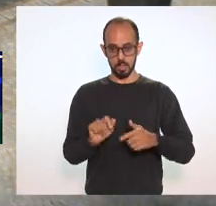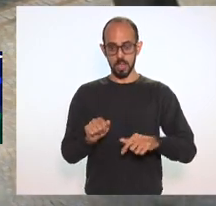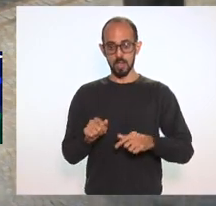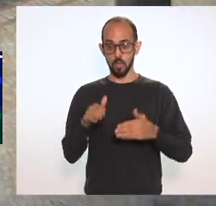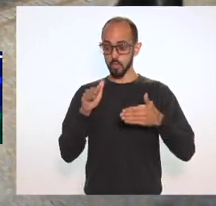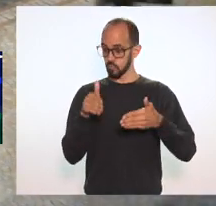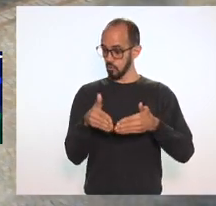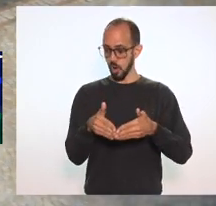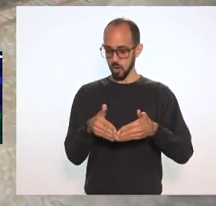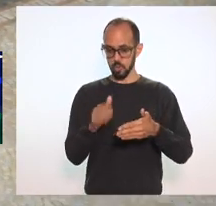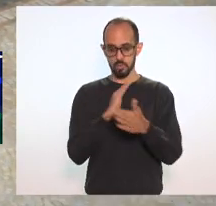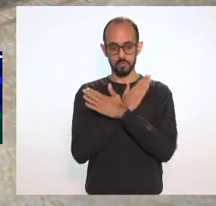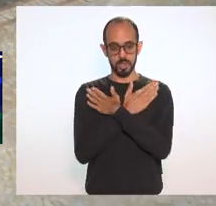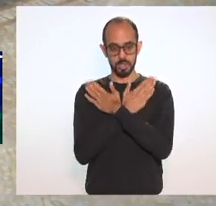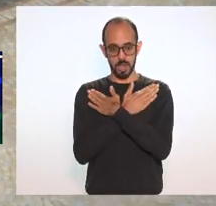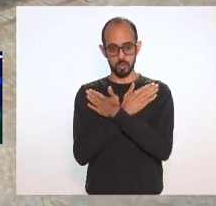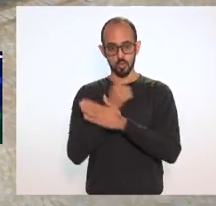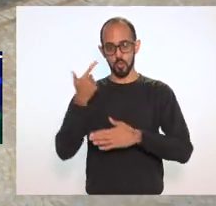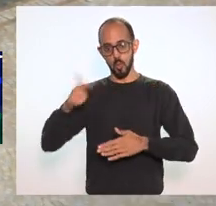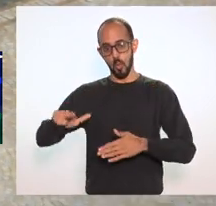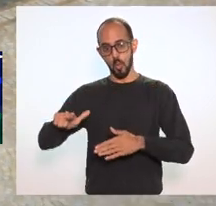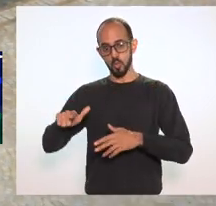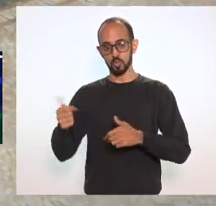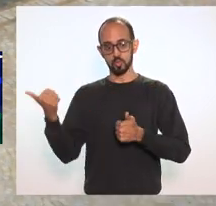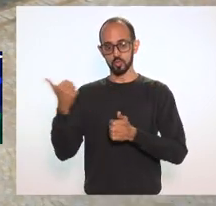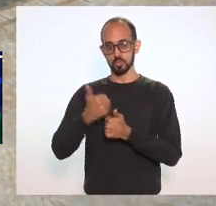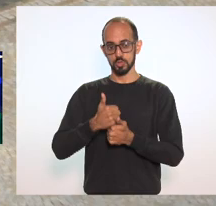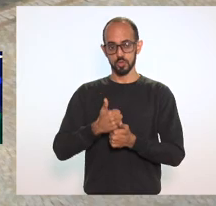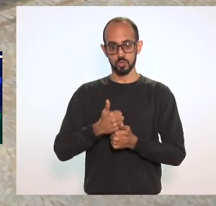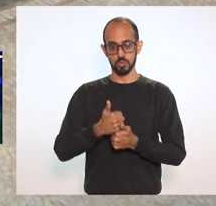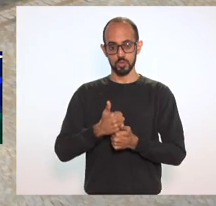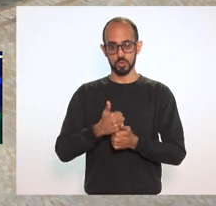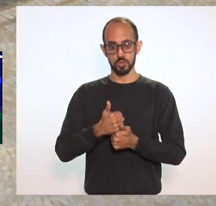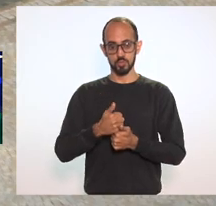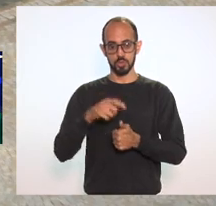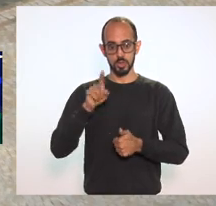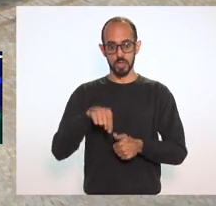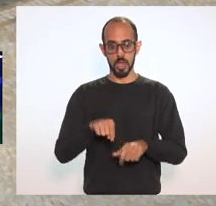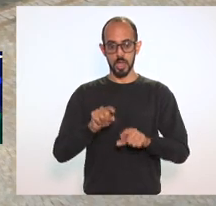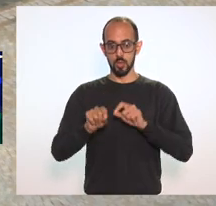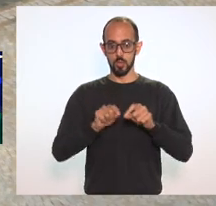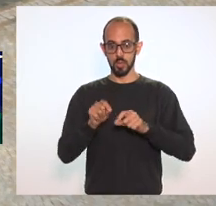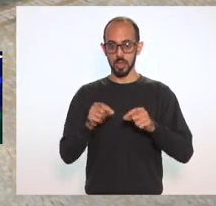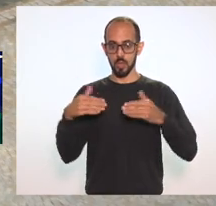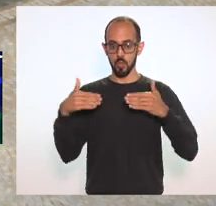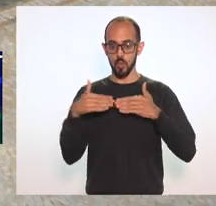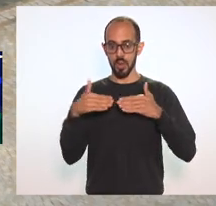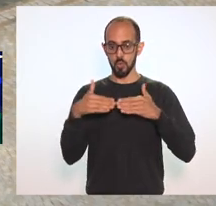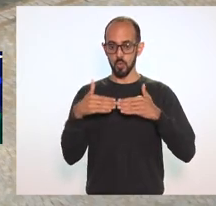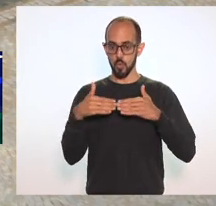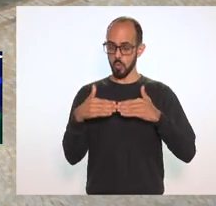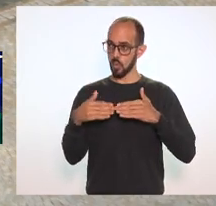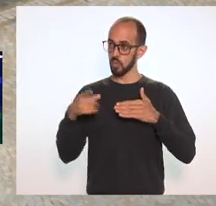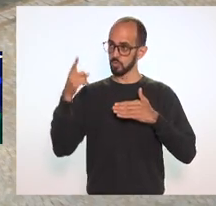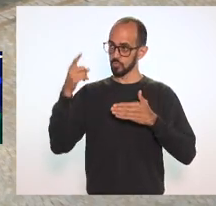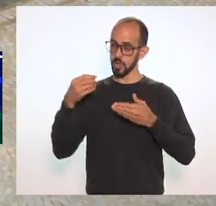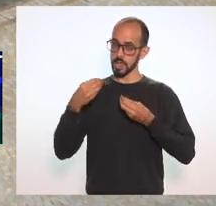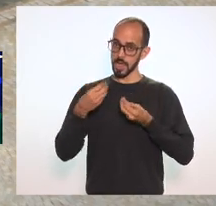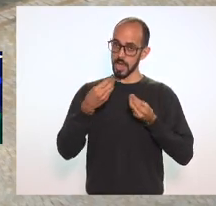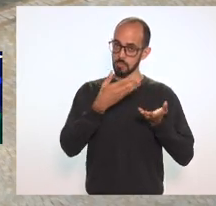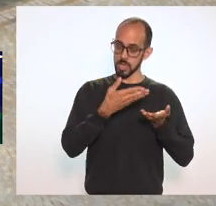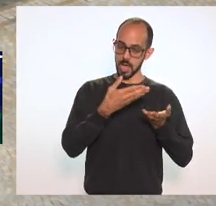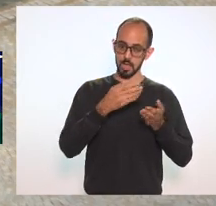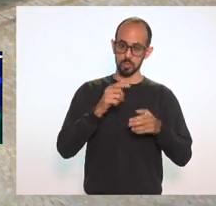e o outro substitutivo ao silêncio encaminhou Deputado Luiz Paulo com um acordo firmado encaminhado por vossa excelência